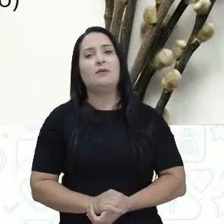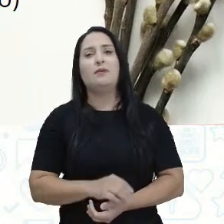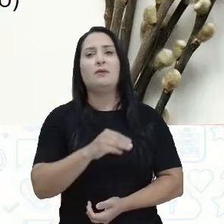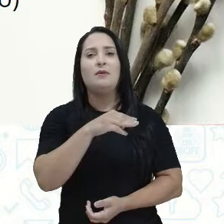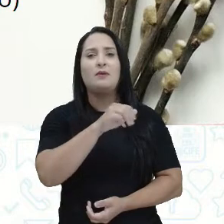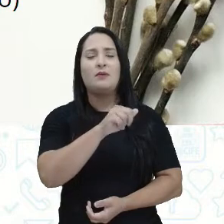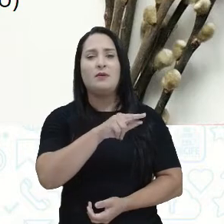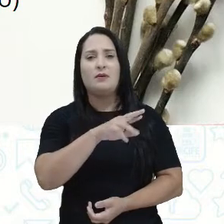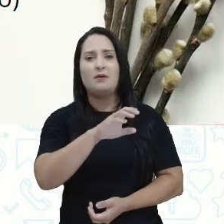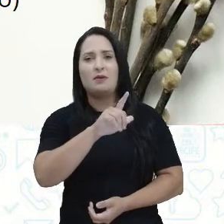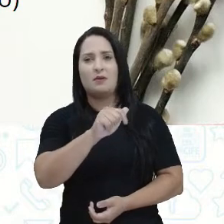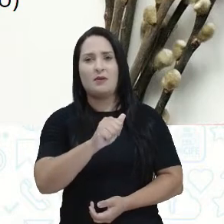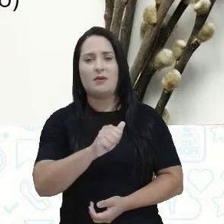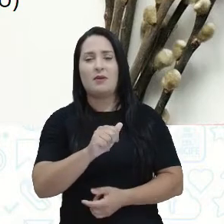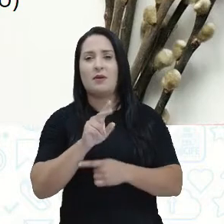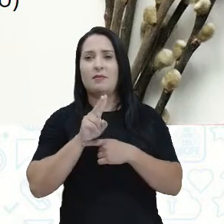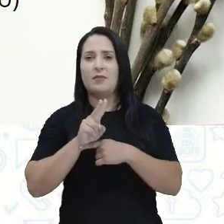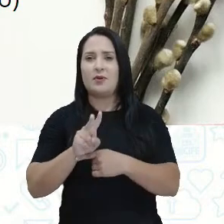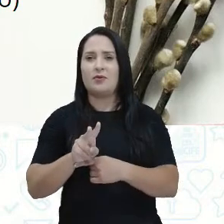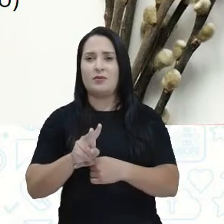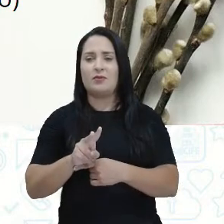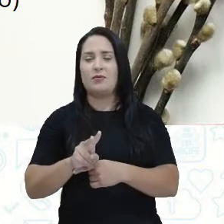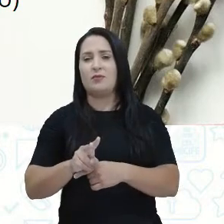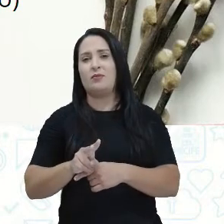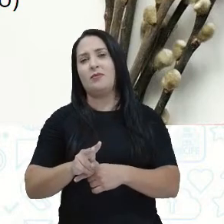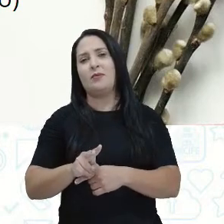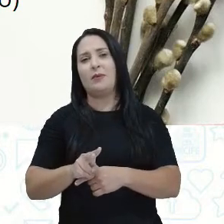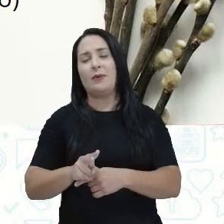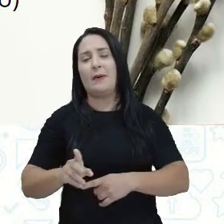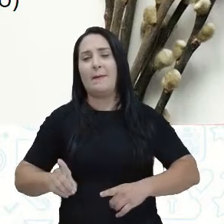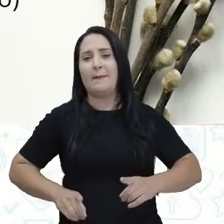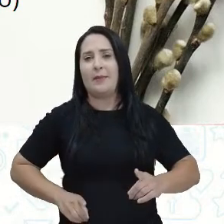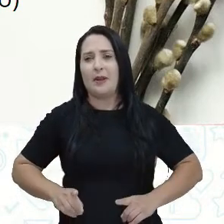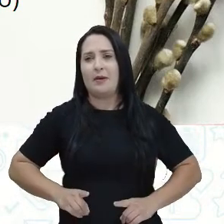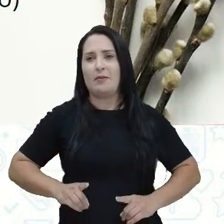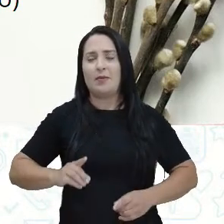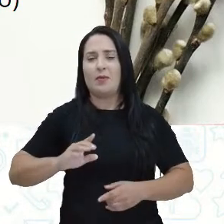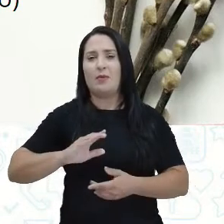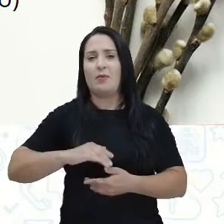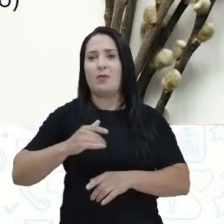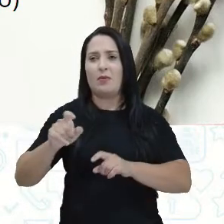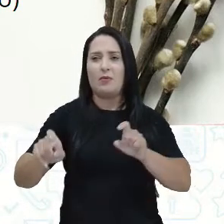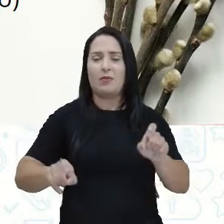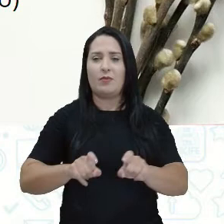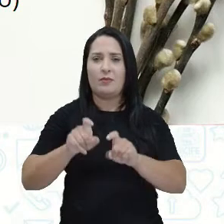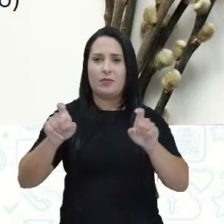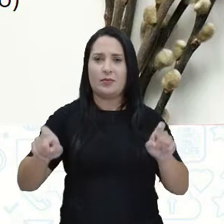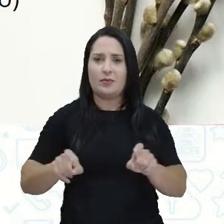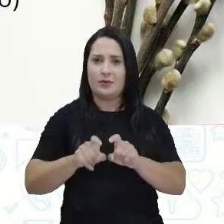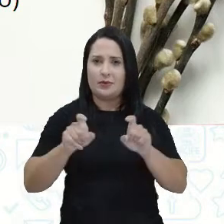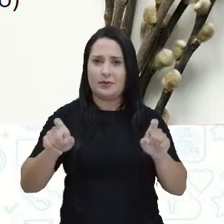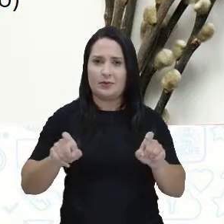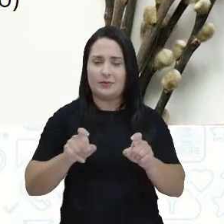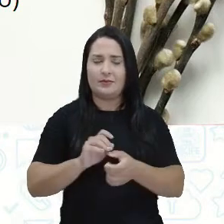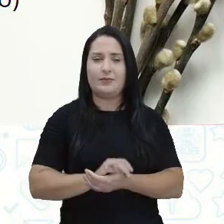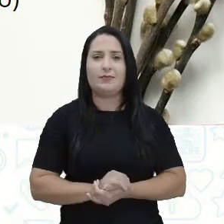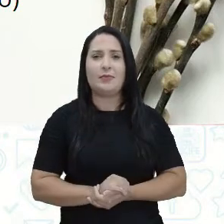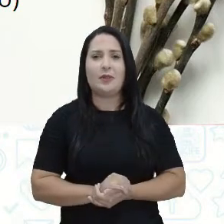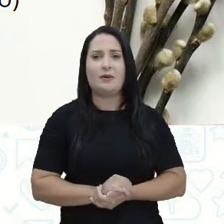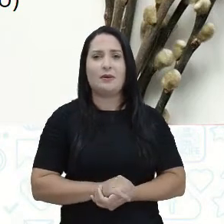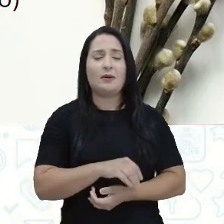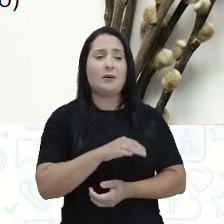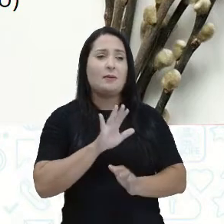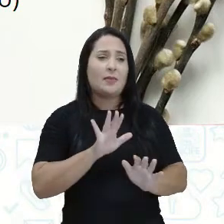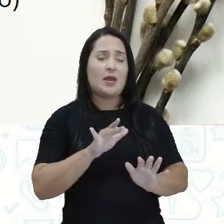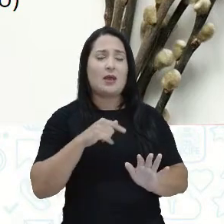seu primo o computador. Corretíssimo, sem vírgula. Mas quando eu uso Marcela emprestou, vírgula, para seu primo,